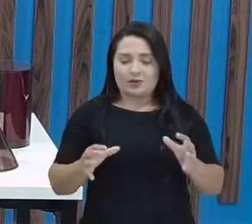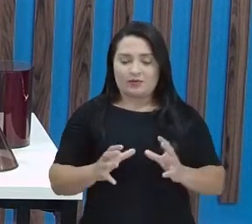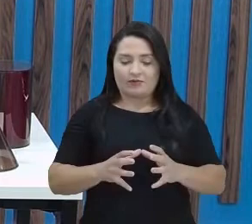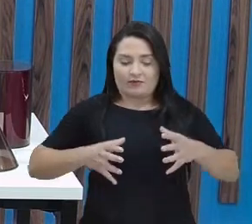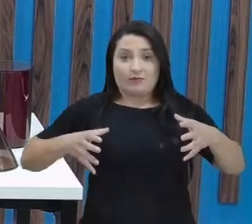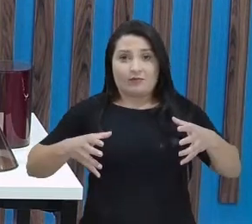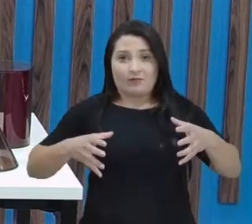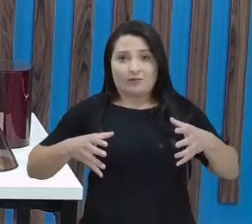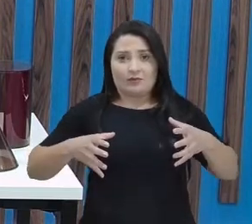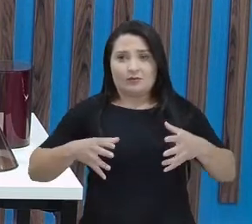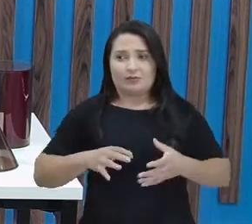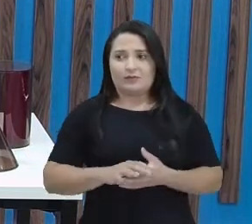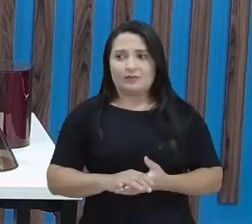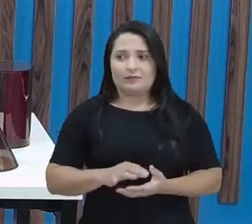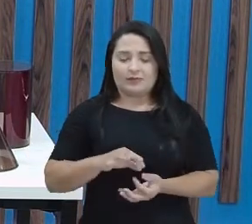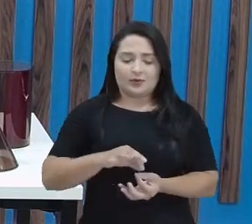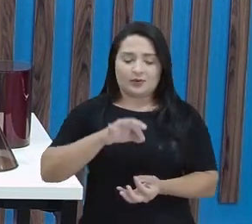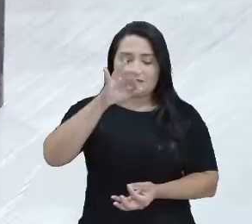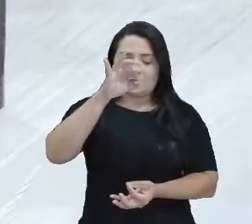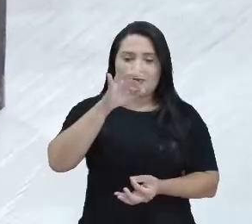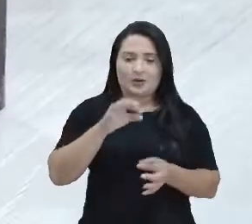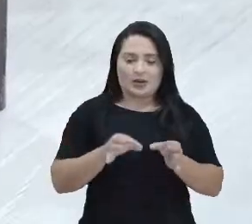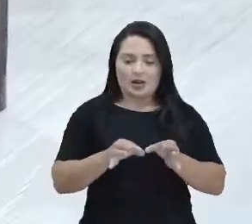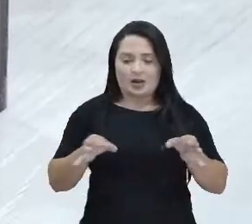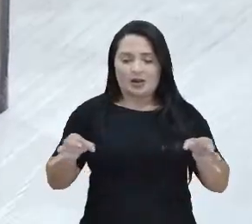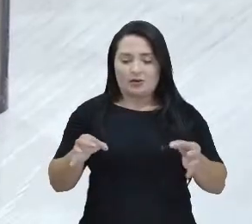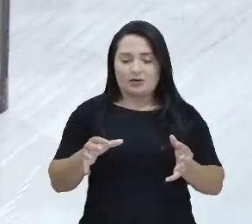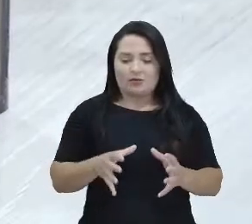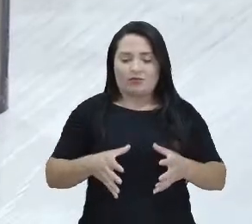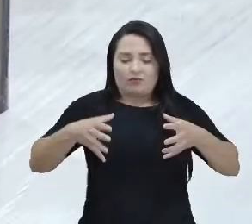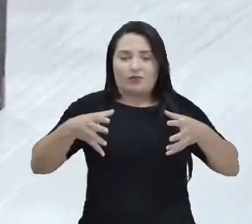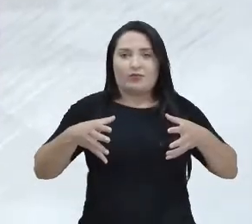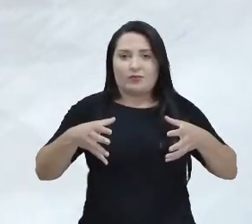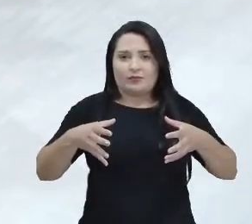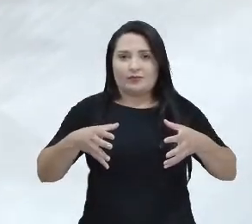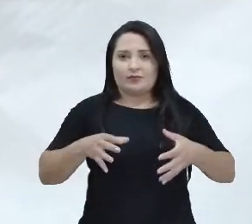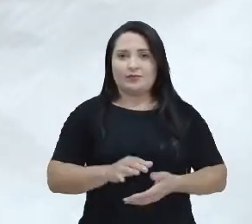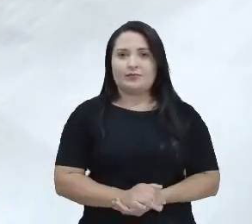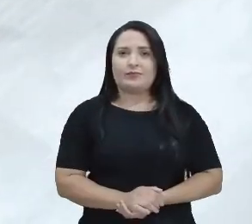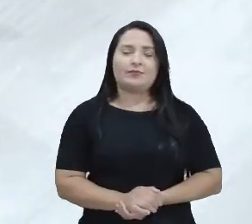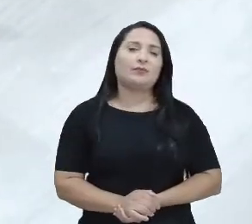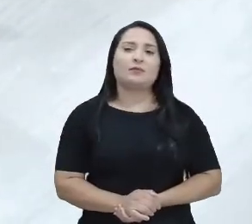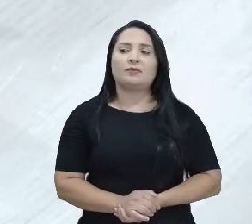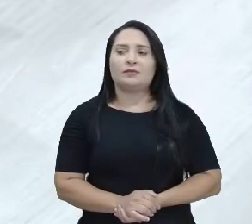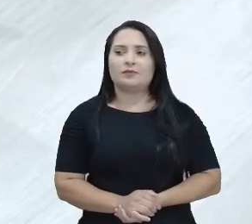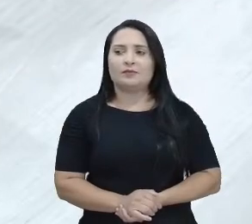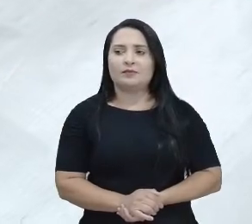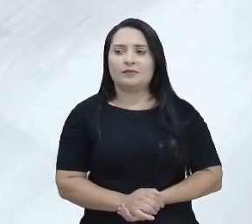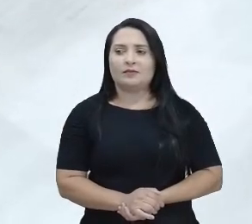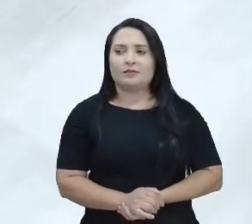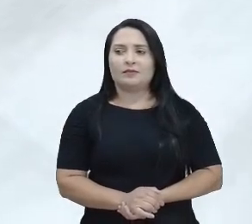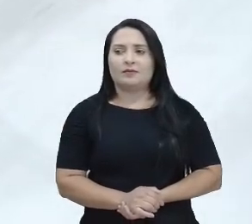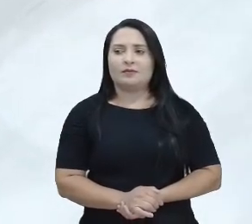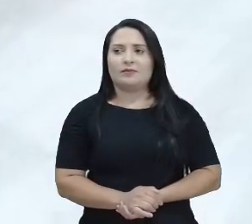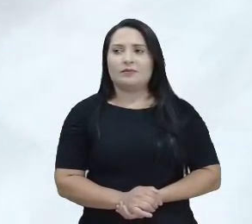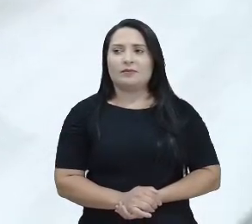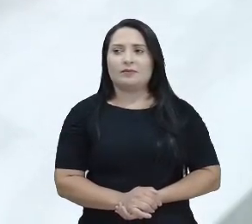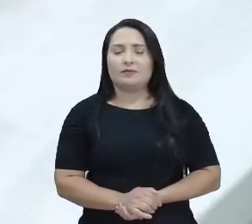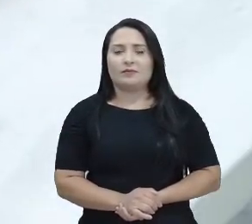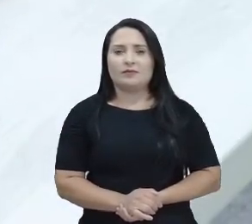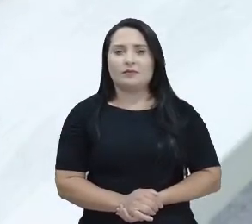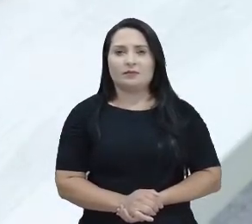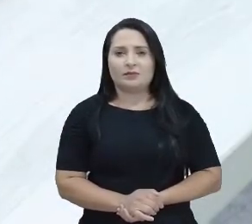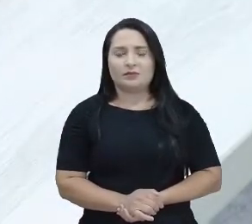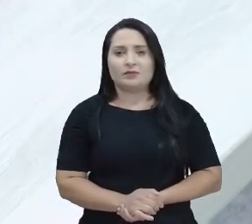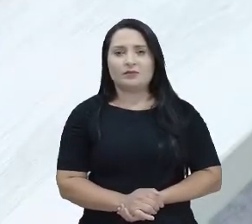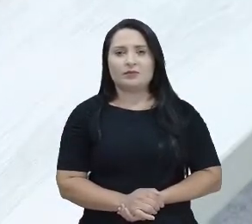volume, ó. Comprimento, largura e volume, que é tudo isso aqui, ó, de volume que